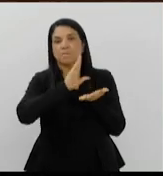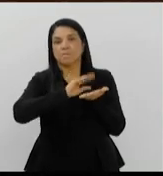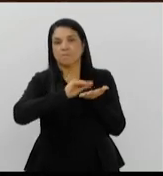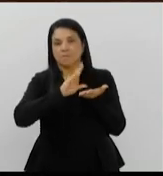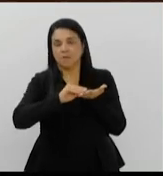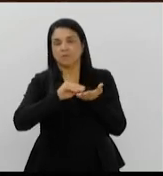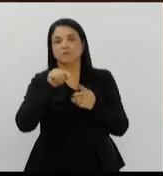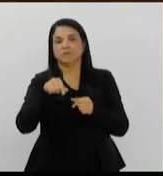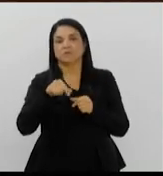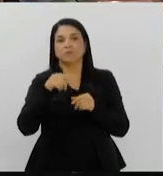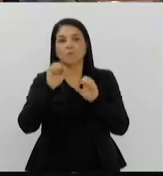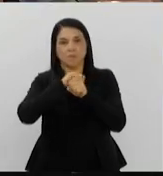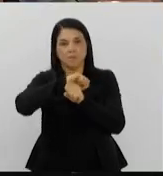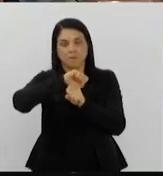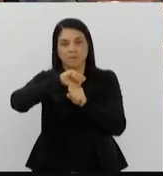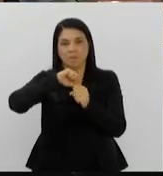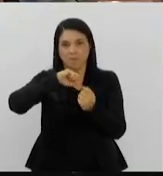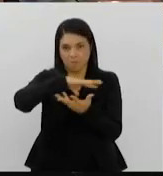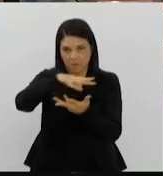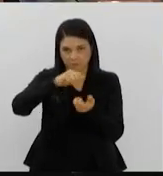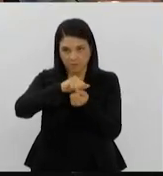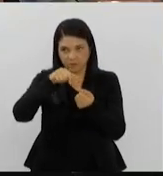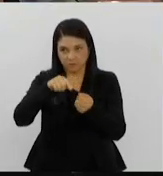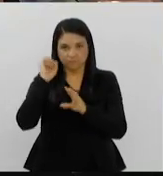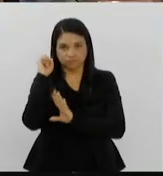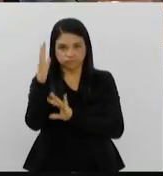isso. Obrigada, presidente. Presidente.